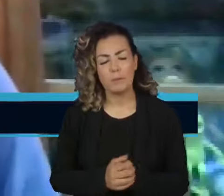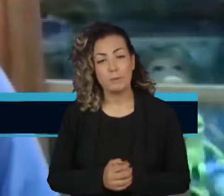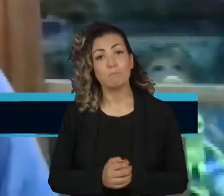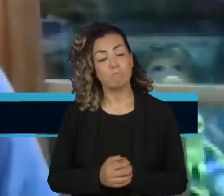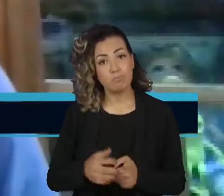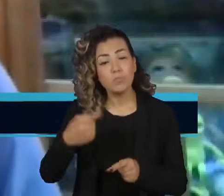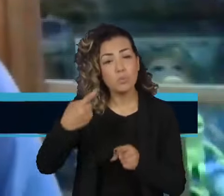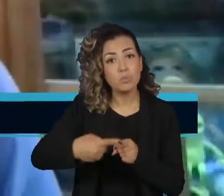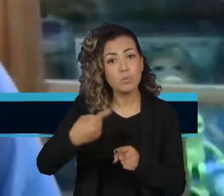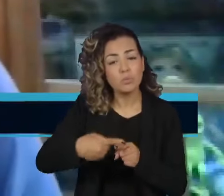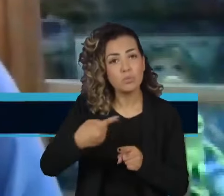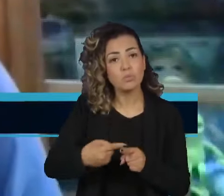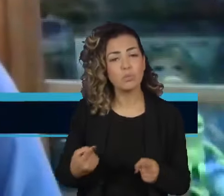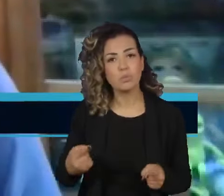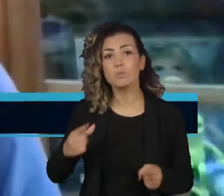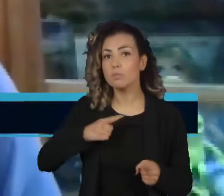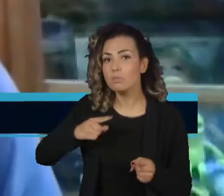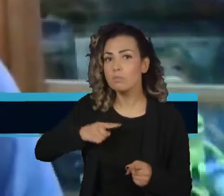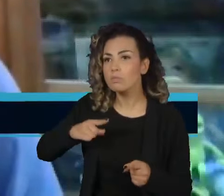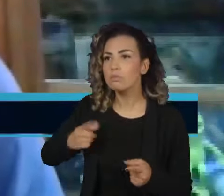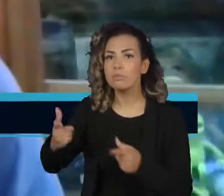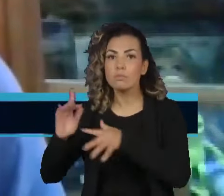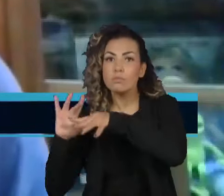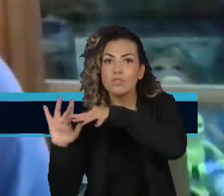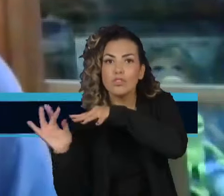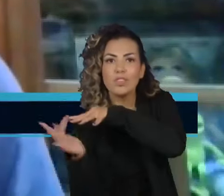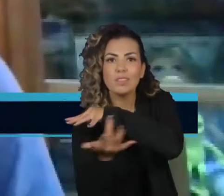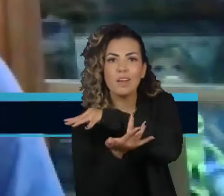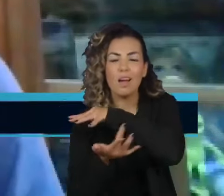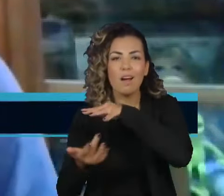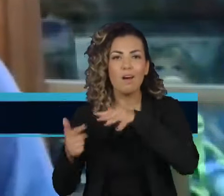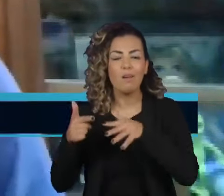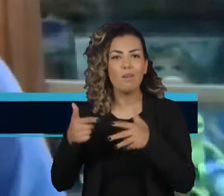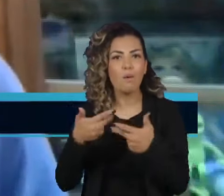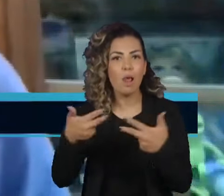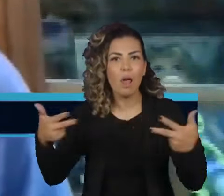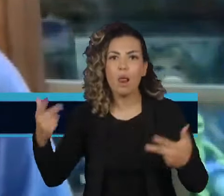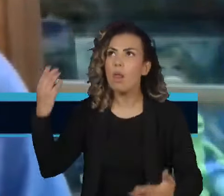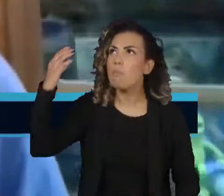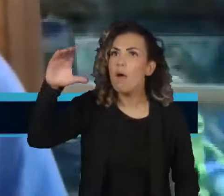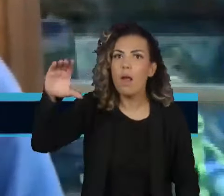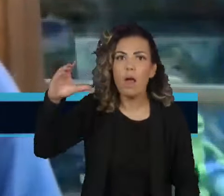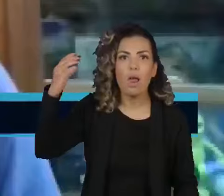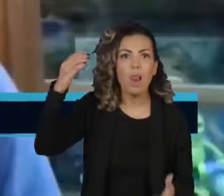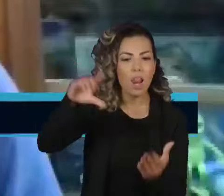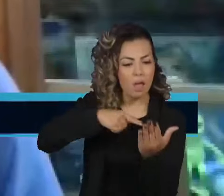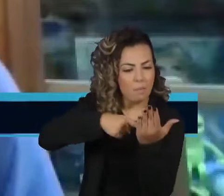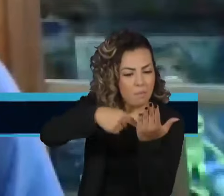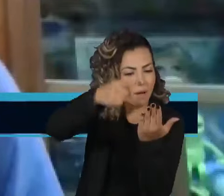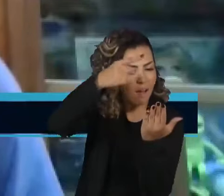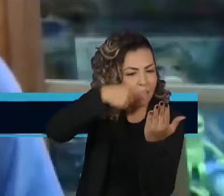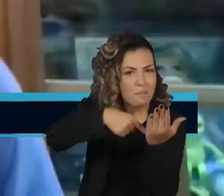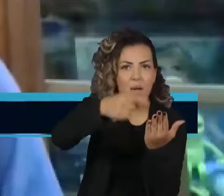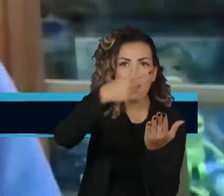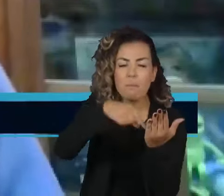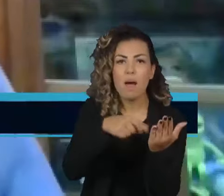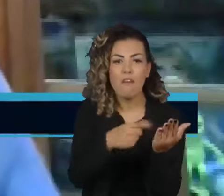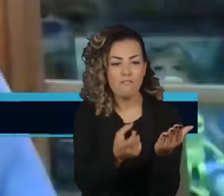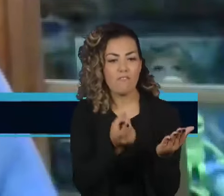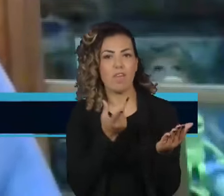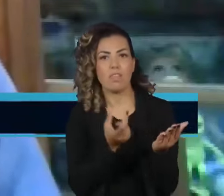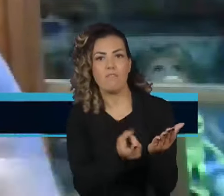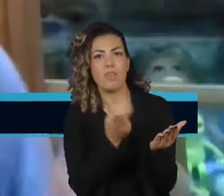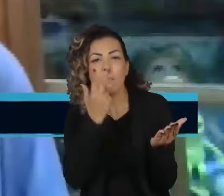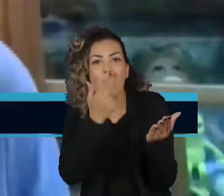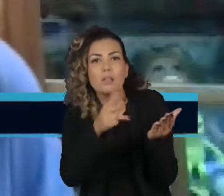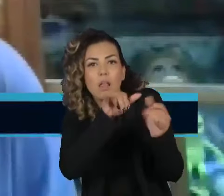toda uma estrutura de redes sociais vendendo um pavor enorme em grande medida de que nós